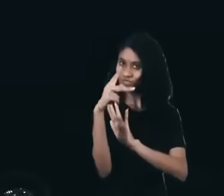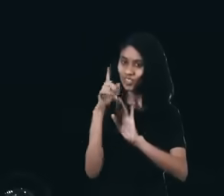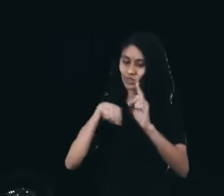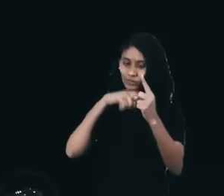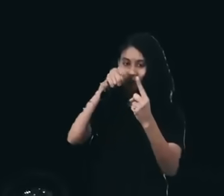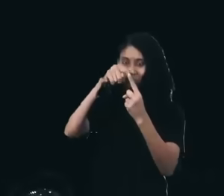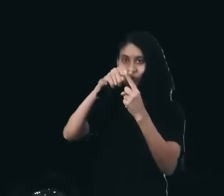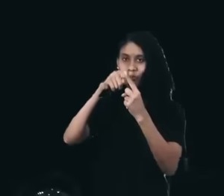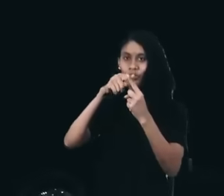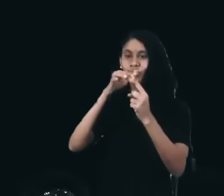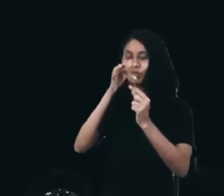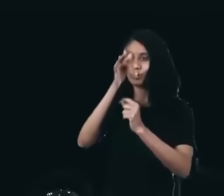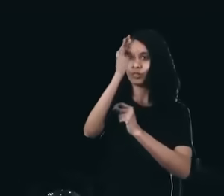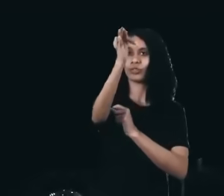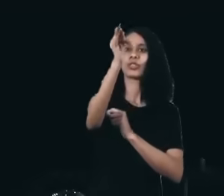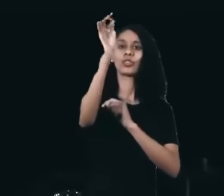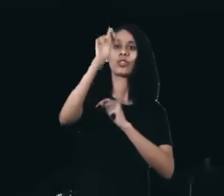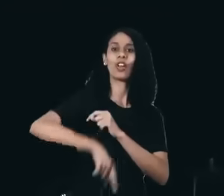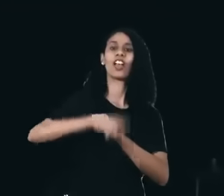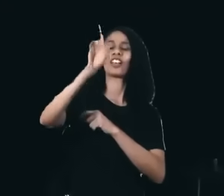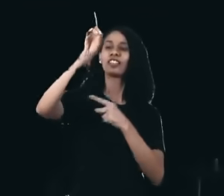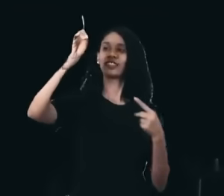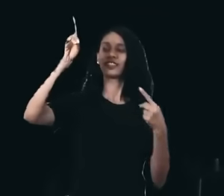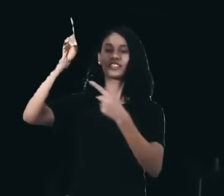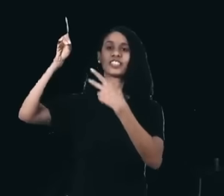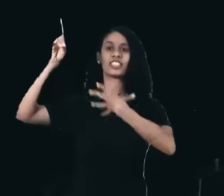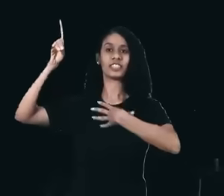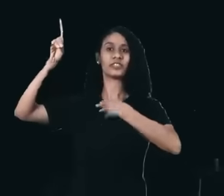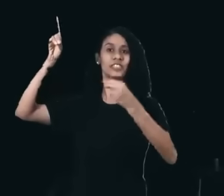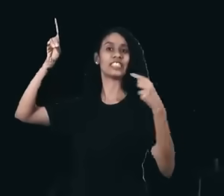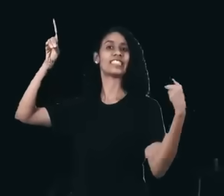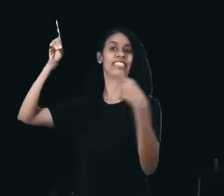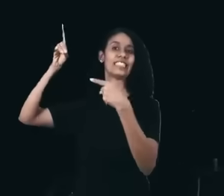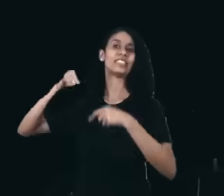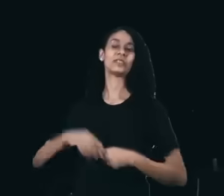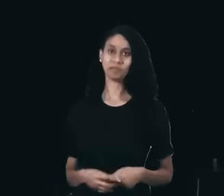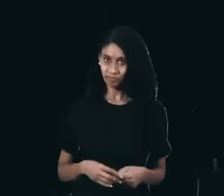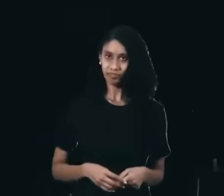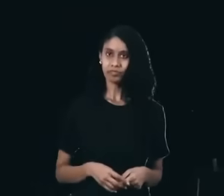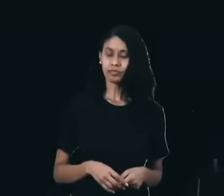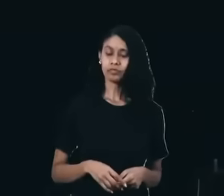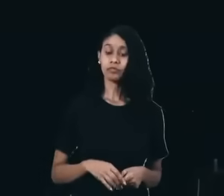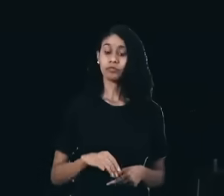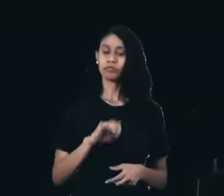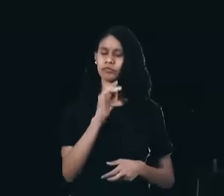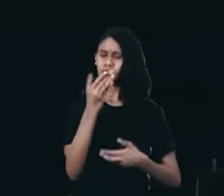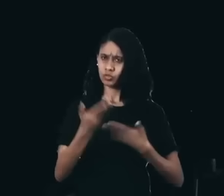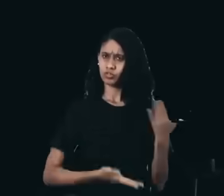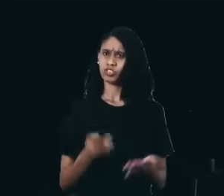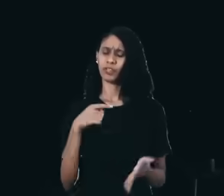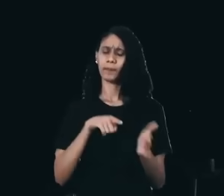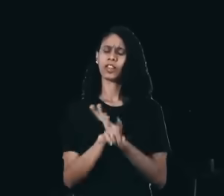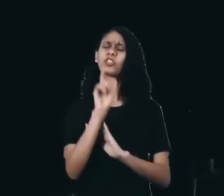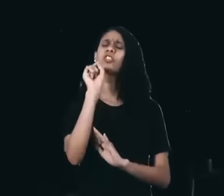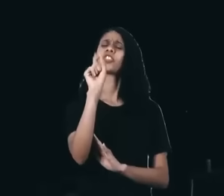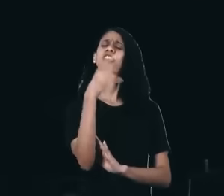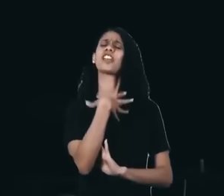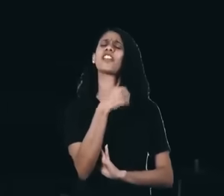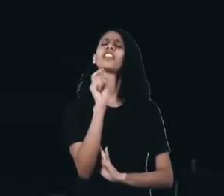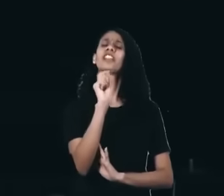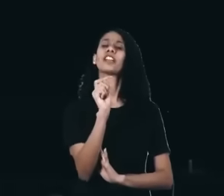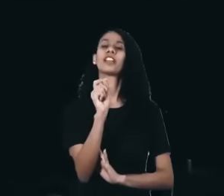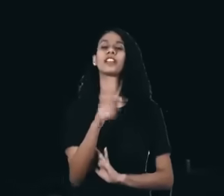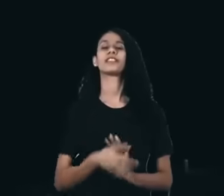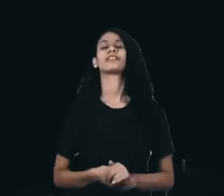destino profético, foi ser filha do seu pai. Eliezer perguntou a Rebeca, de quem você é filha? Ela disse, eu sou neta de Naú. Ele